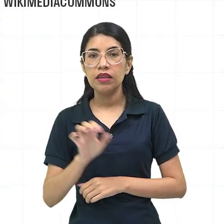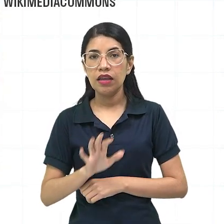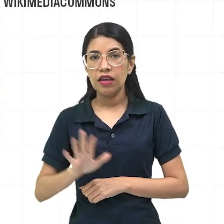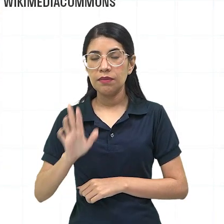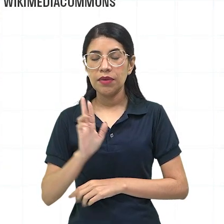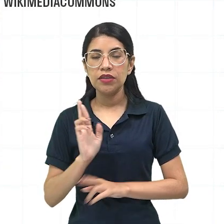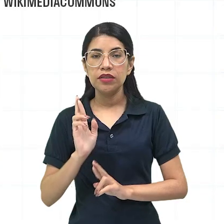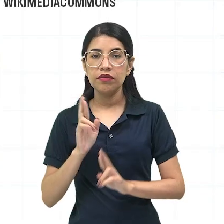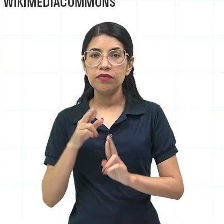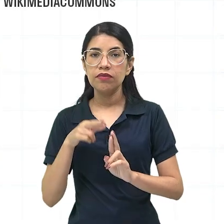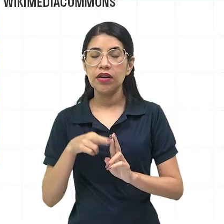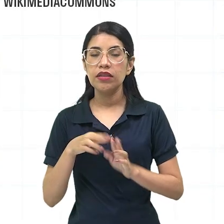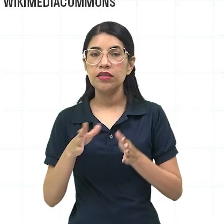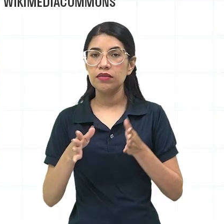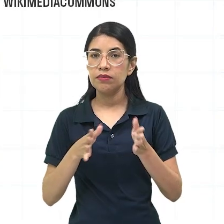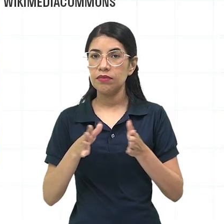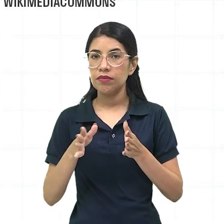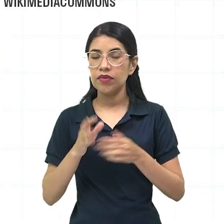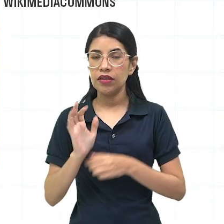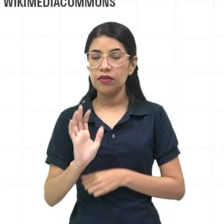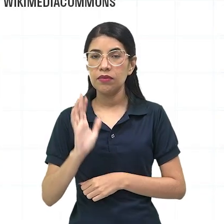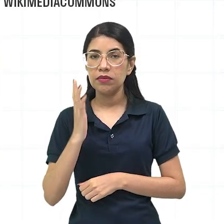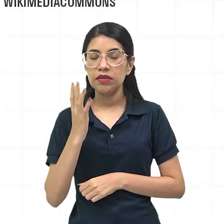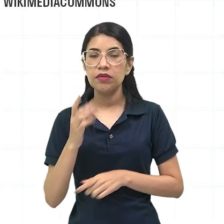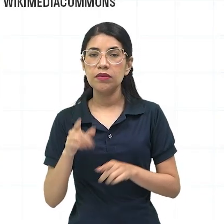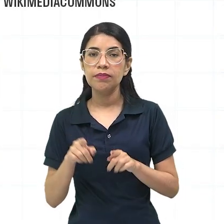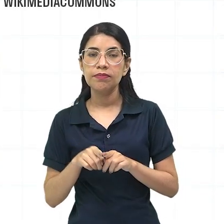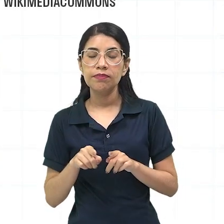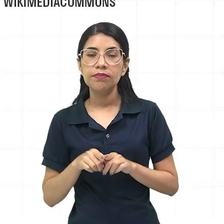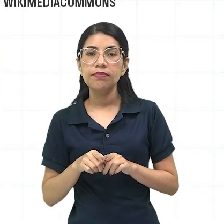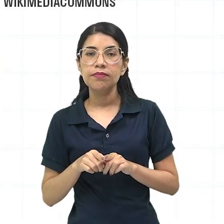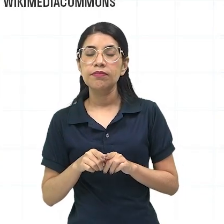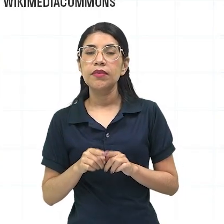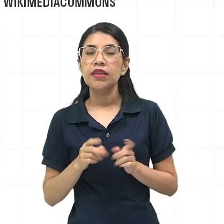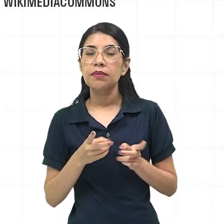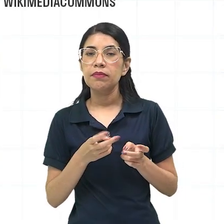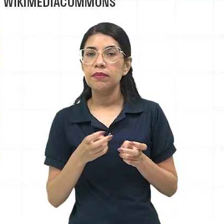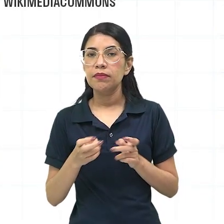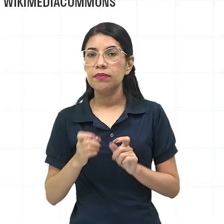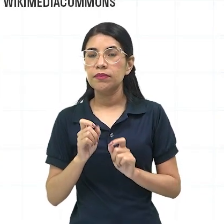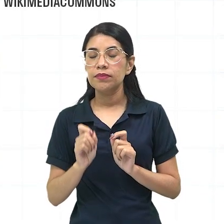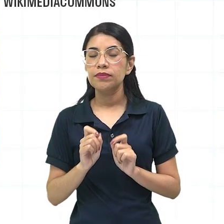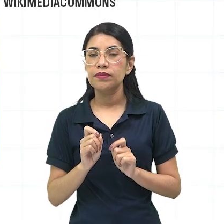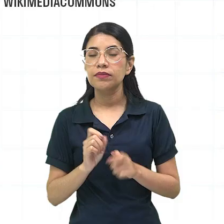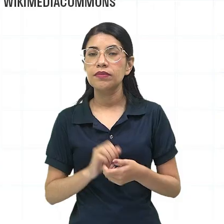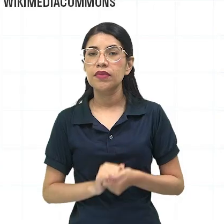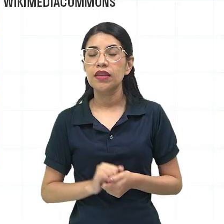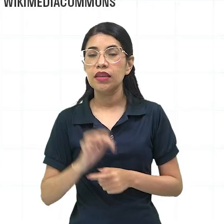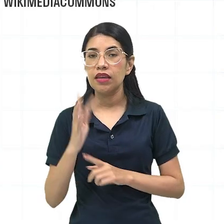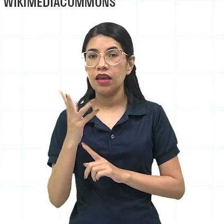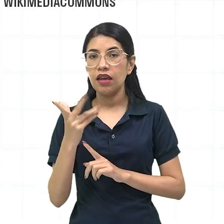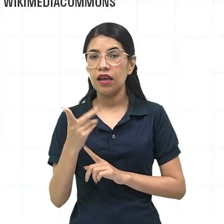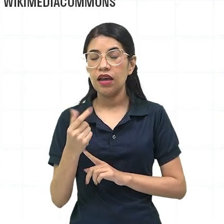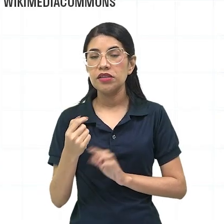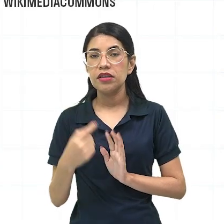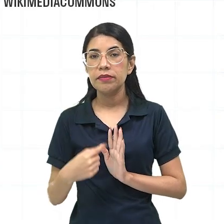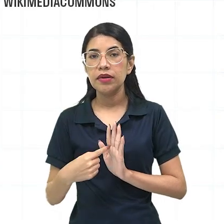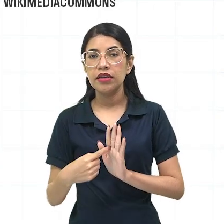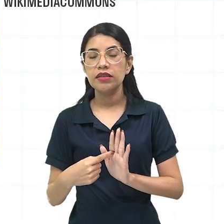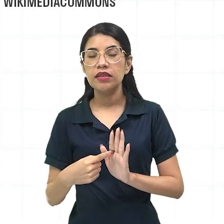faz referência a esse momento. E claro que vamos ver que a arte, ela vai trazendo isso como